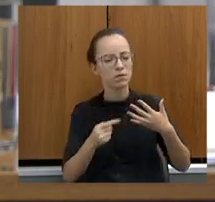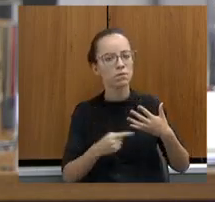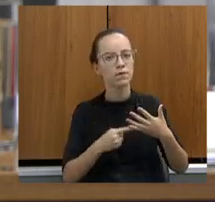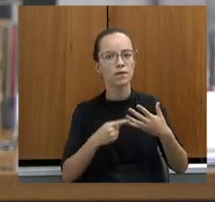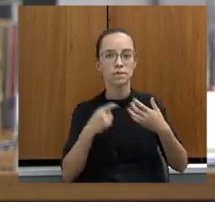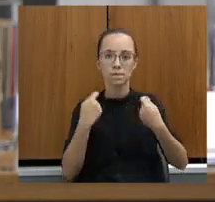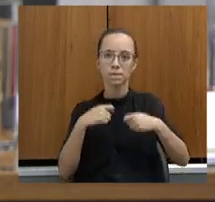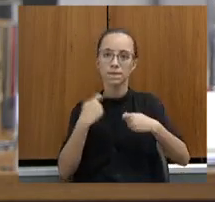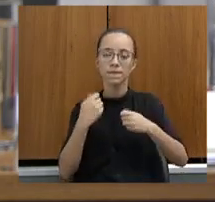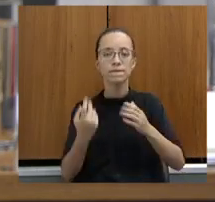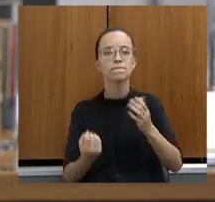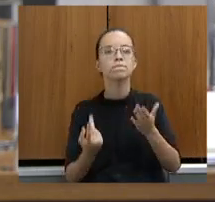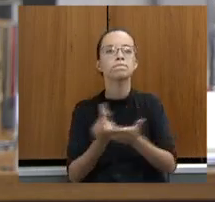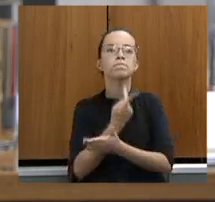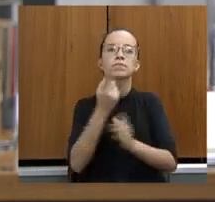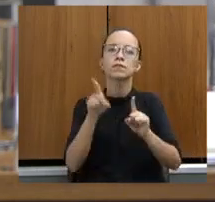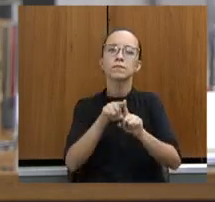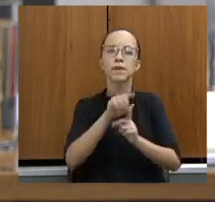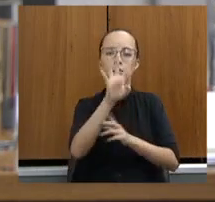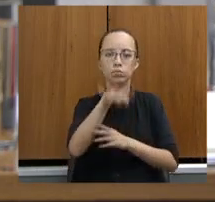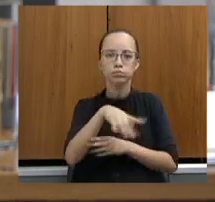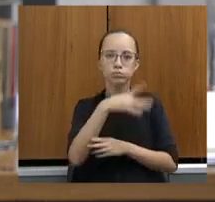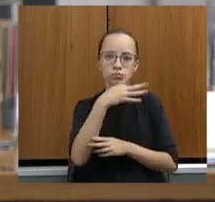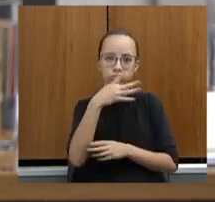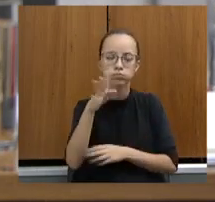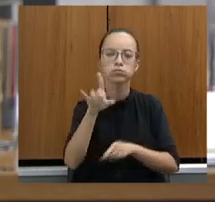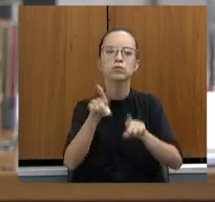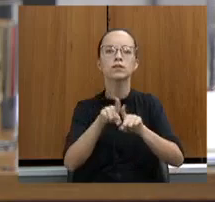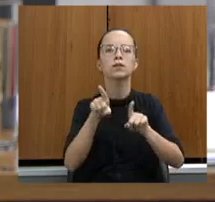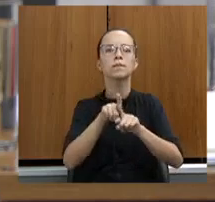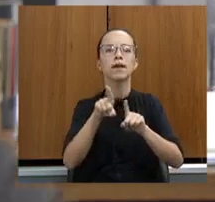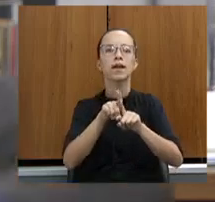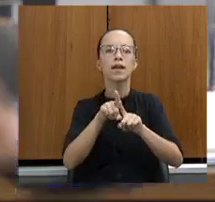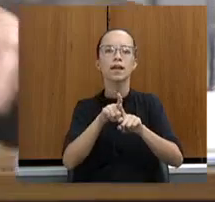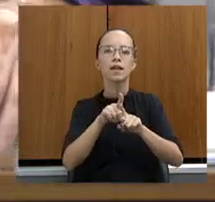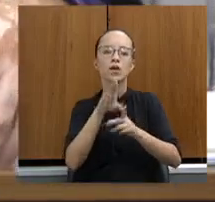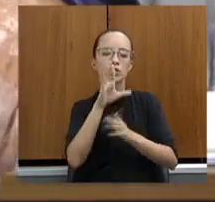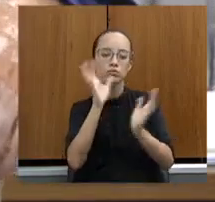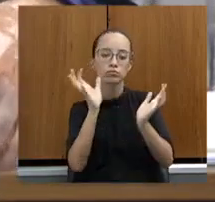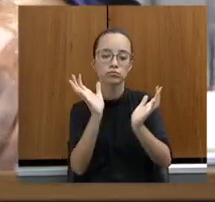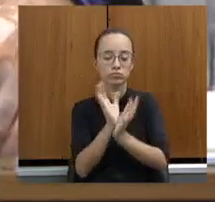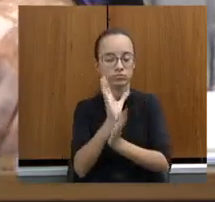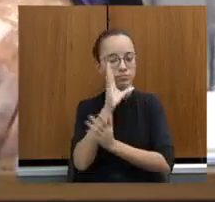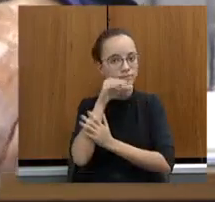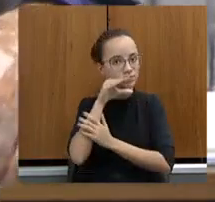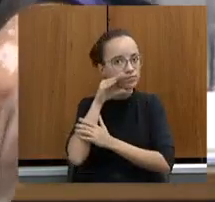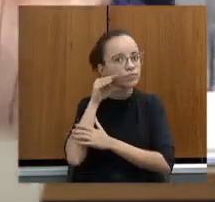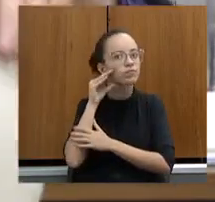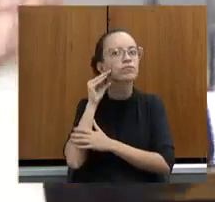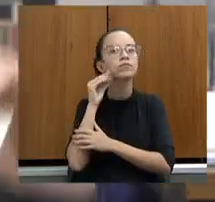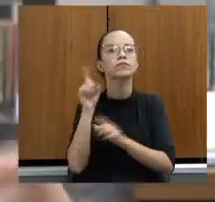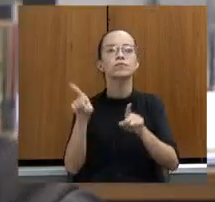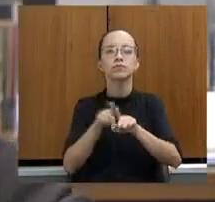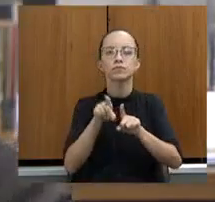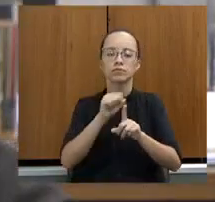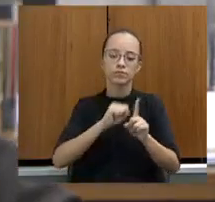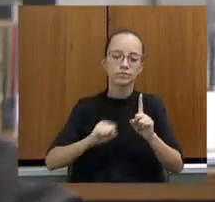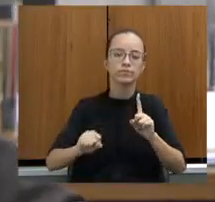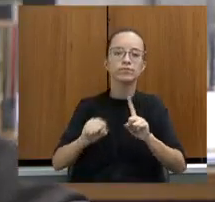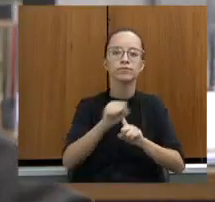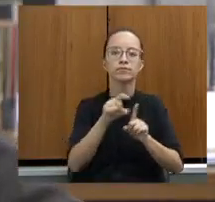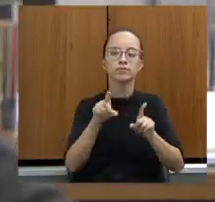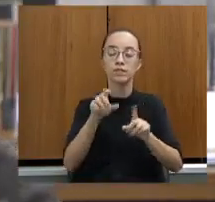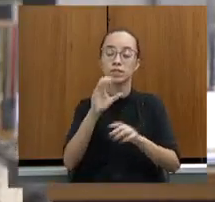bem como cronograma de implementação os seus impactos nas carreiras servidores públicos civis e